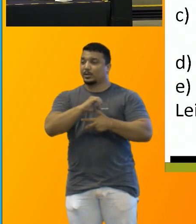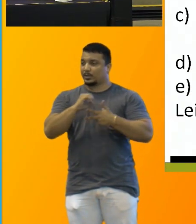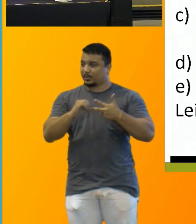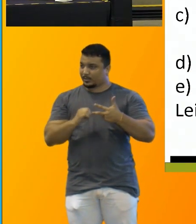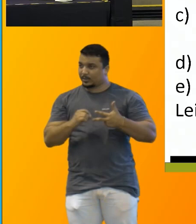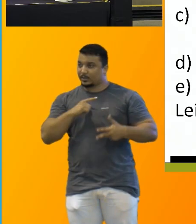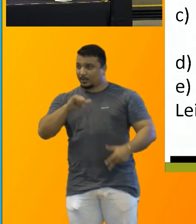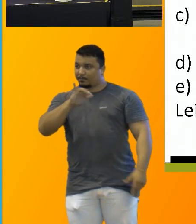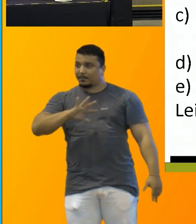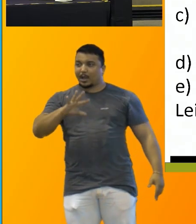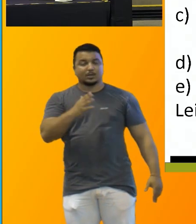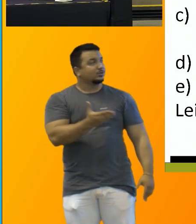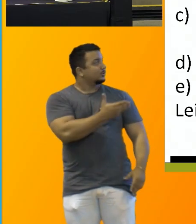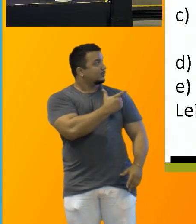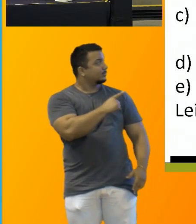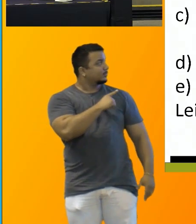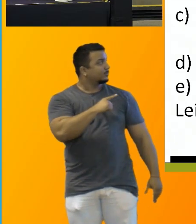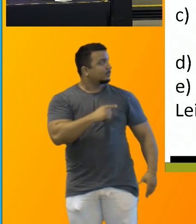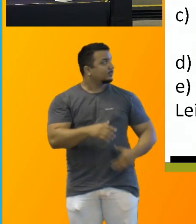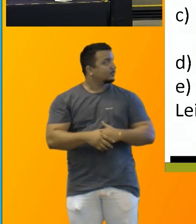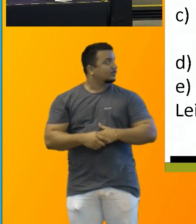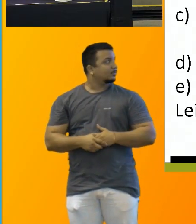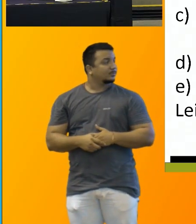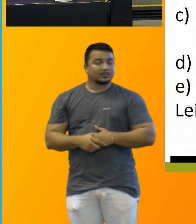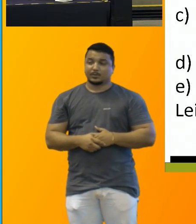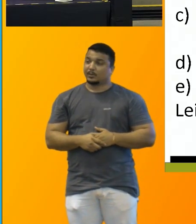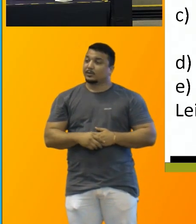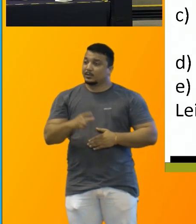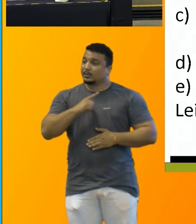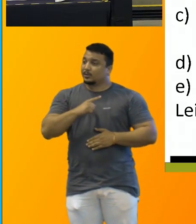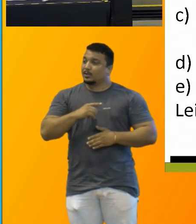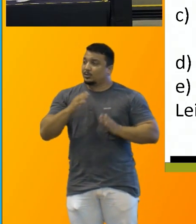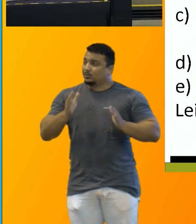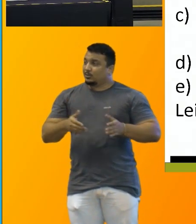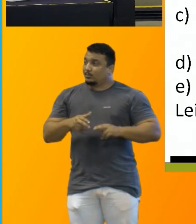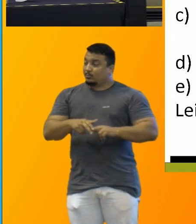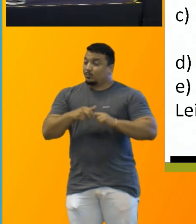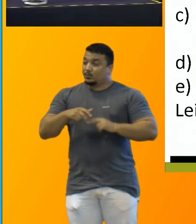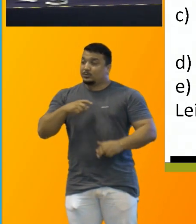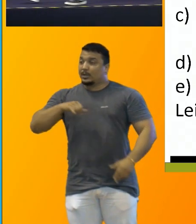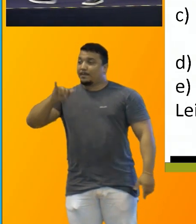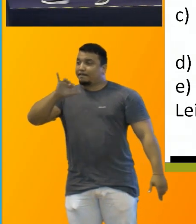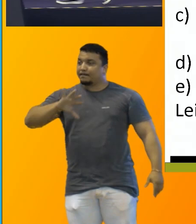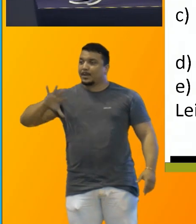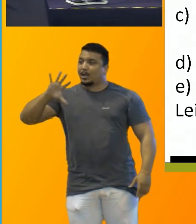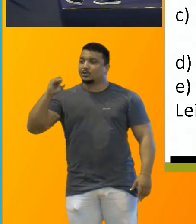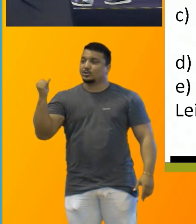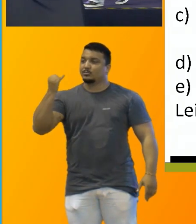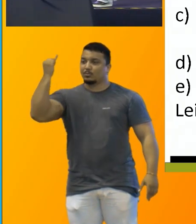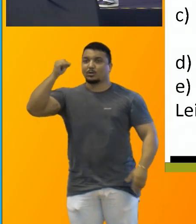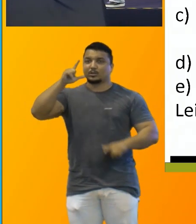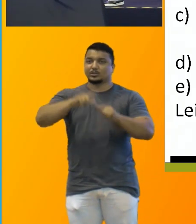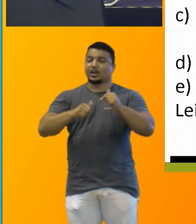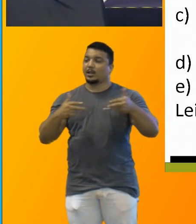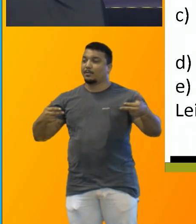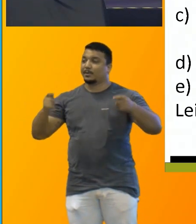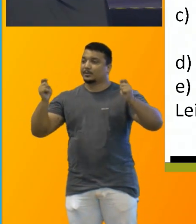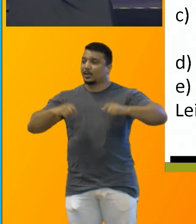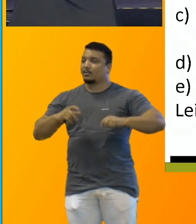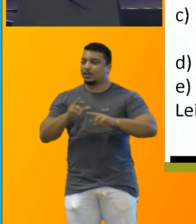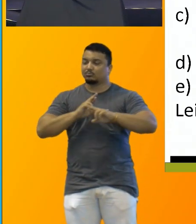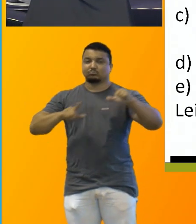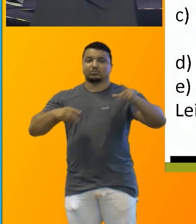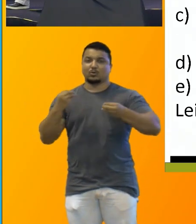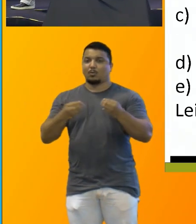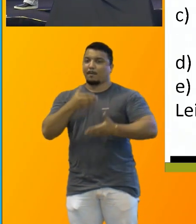Essa imagem que vocês estão vendo aqui. Veja, a interpretação de imagens, ela é um elemento que pode fazer a diferença na